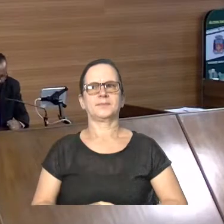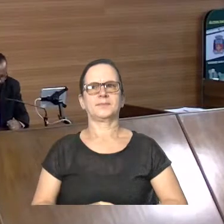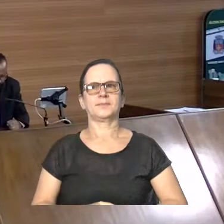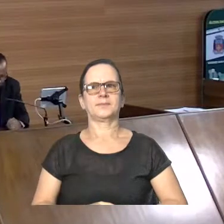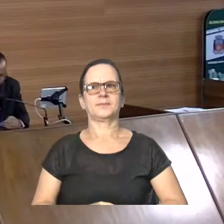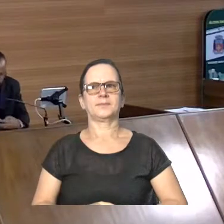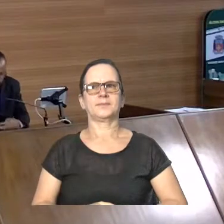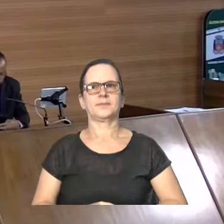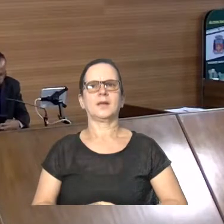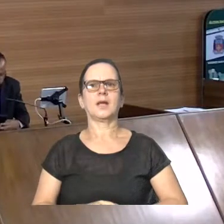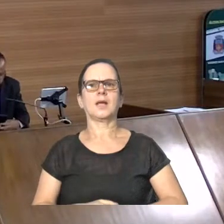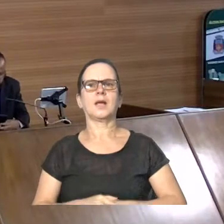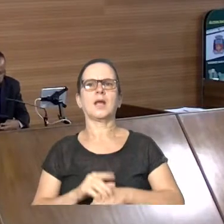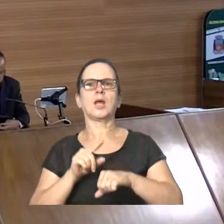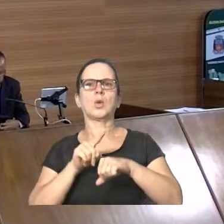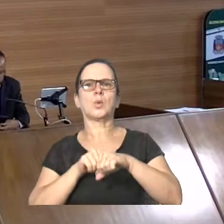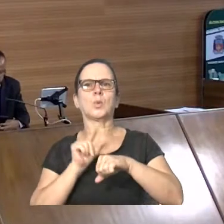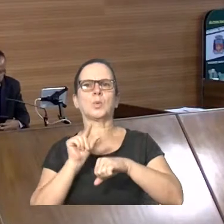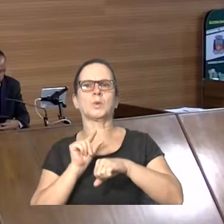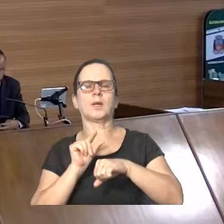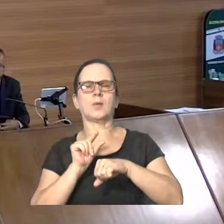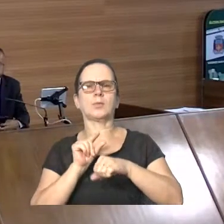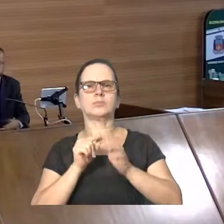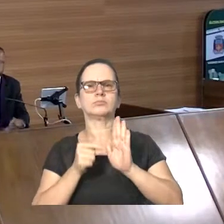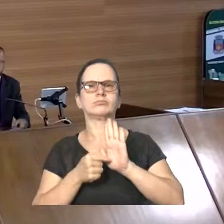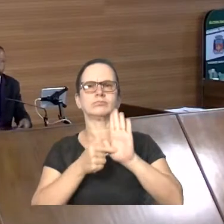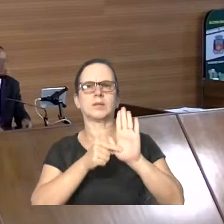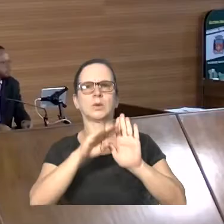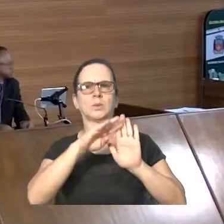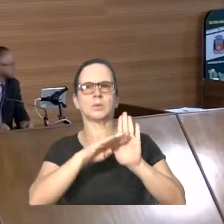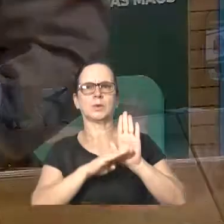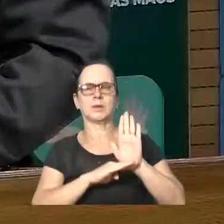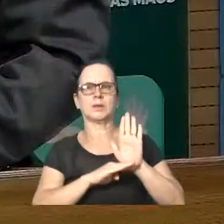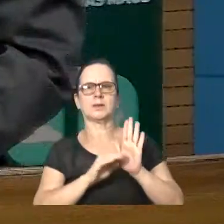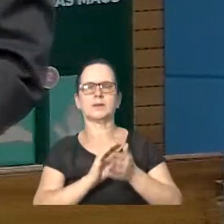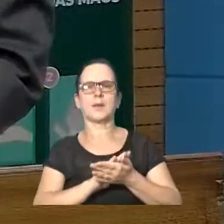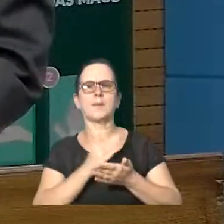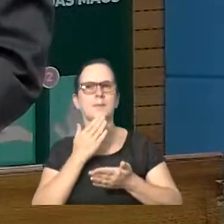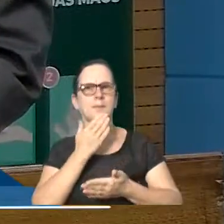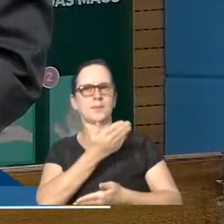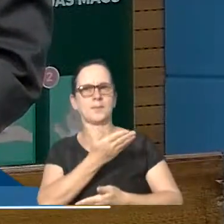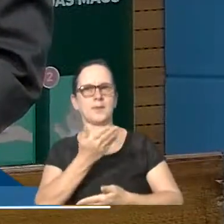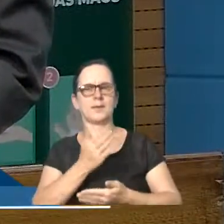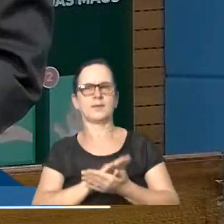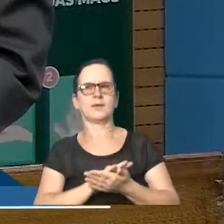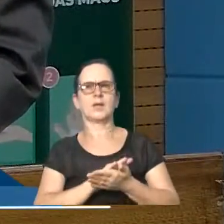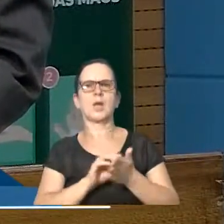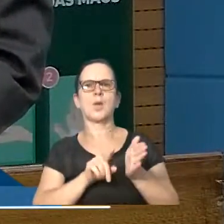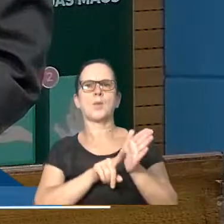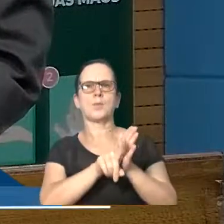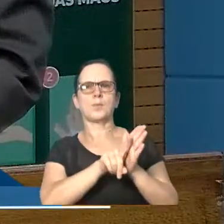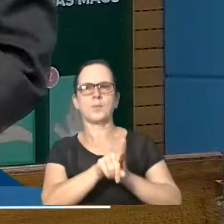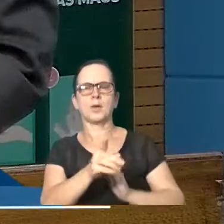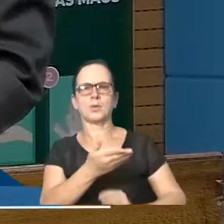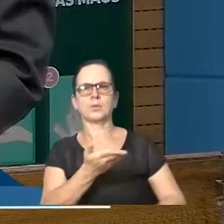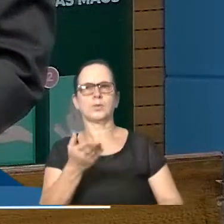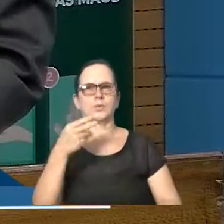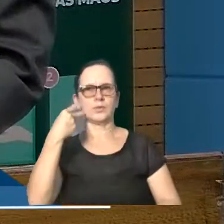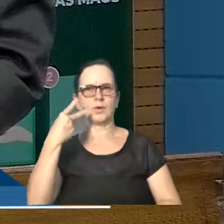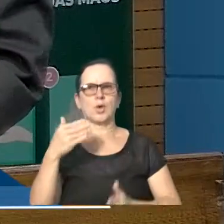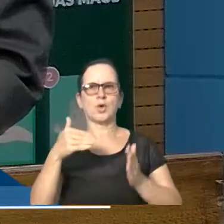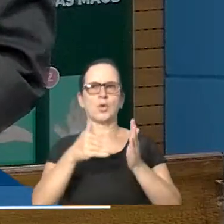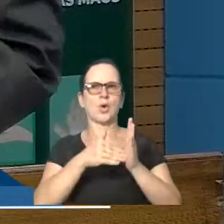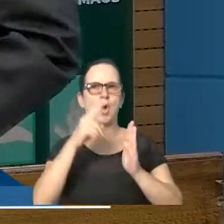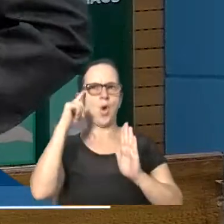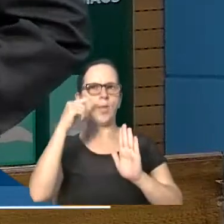devido ao pouco tempo para apresentar as proposituras, peço que Vossa Excelência consulte ao plenário que possamos ir